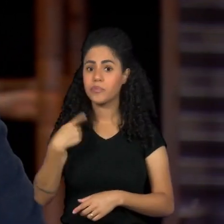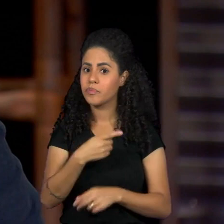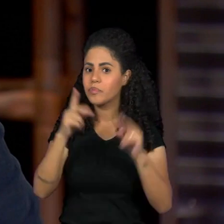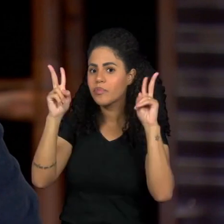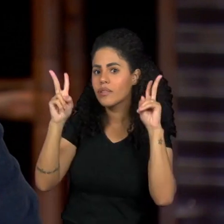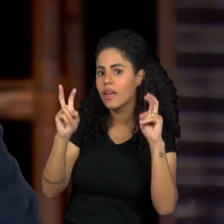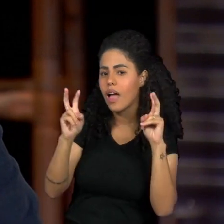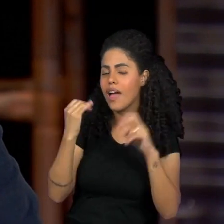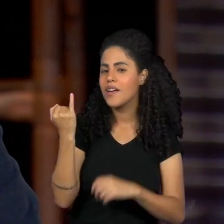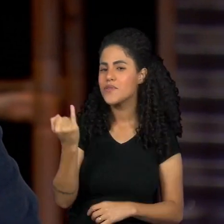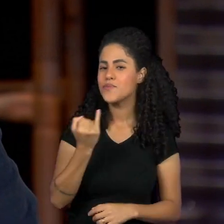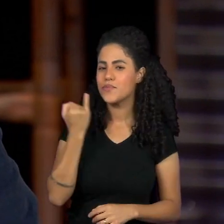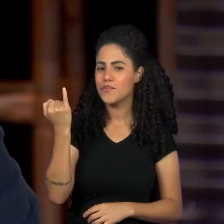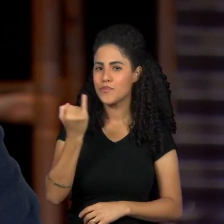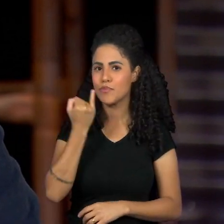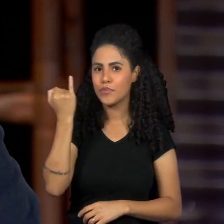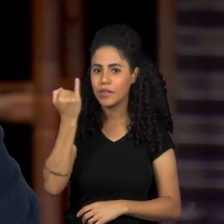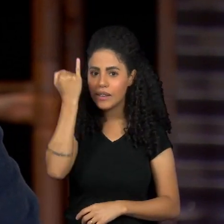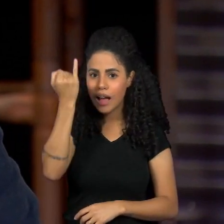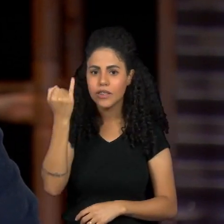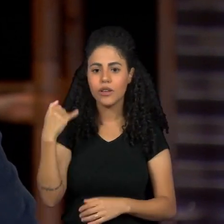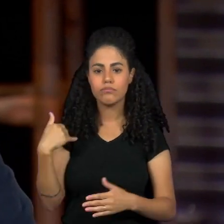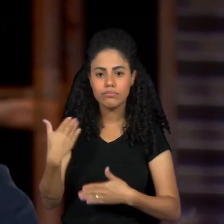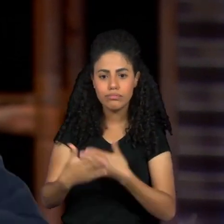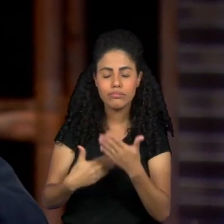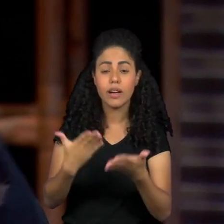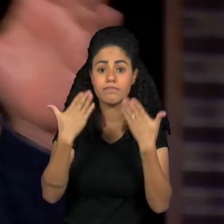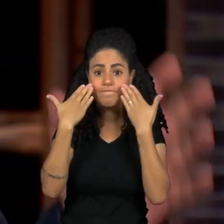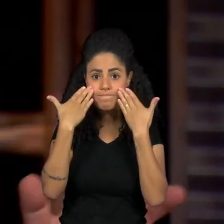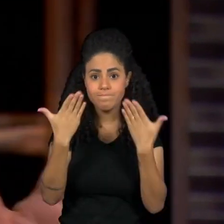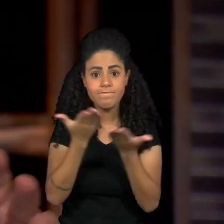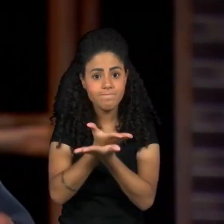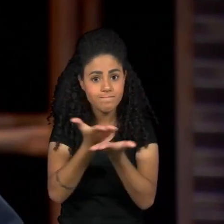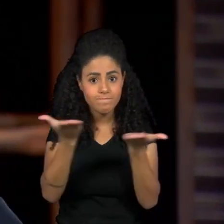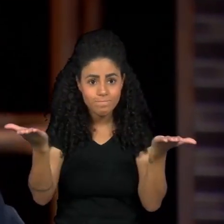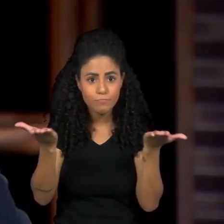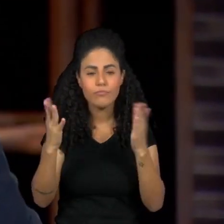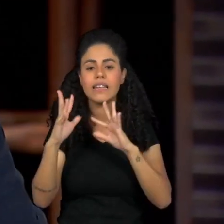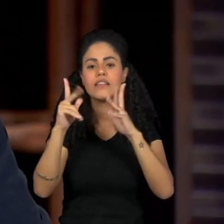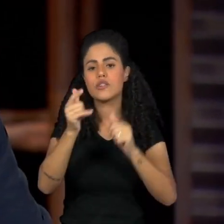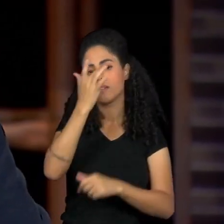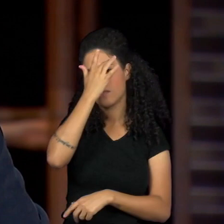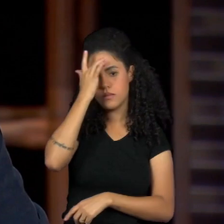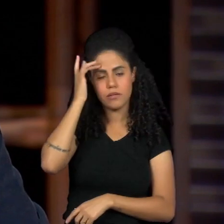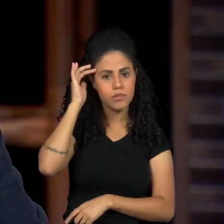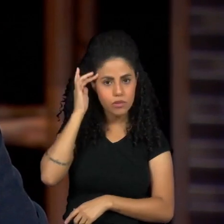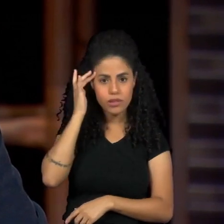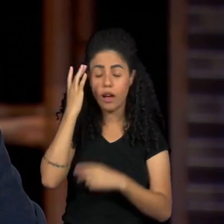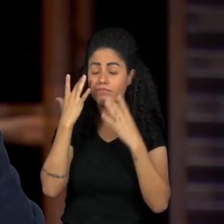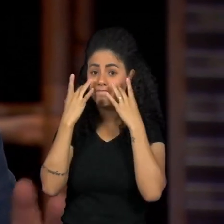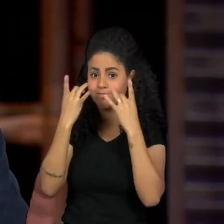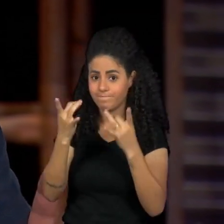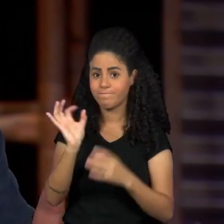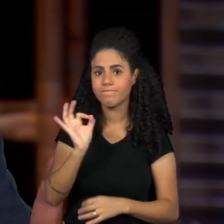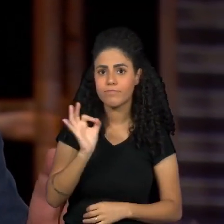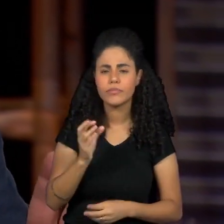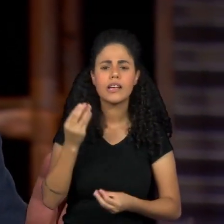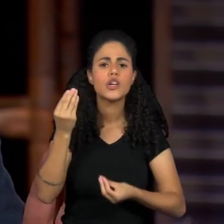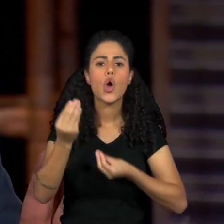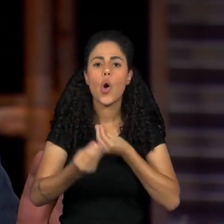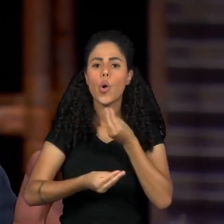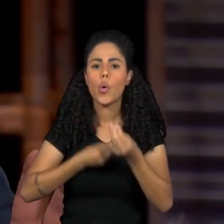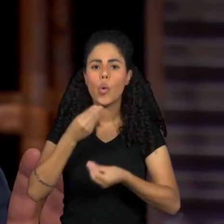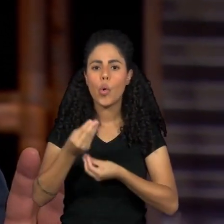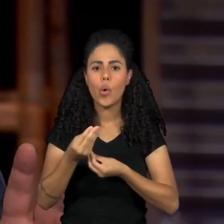algo valioso, cada vez mais escasso, para todo mundo, que é a atenção. Como segurar a